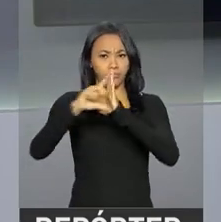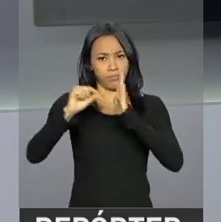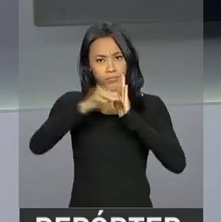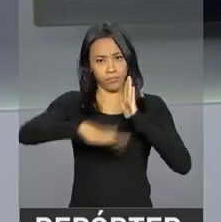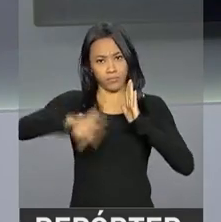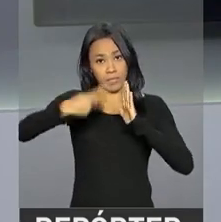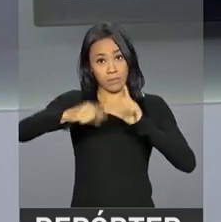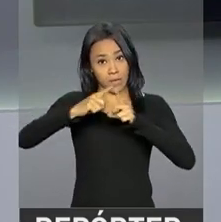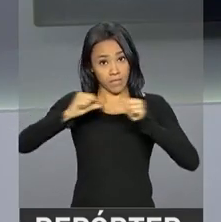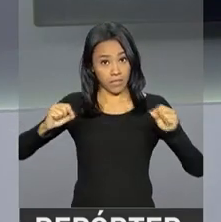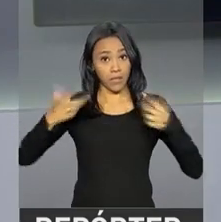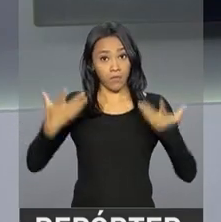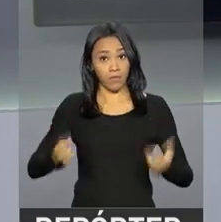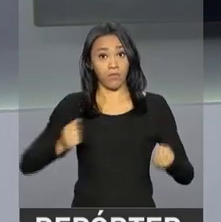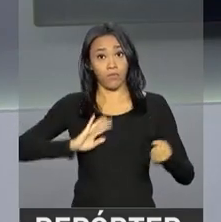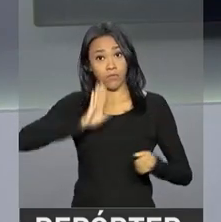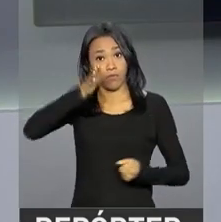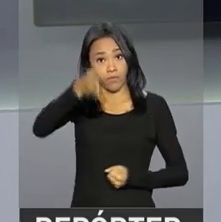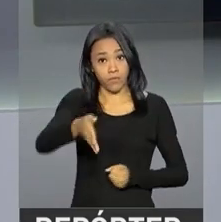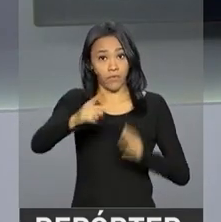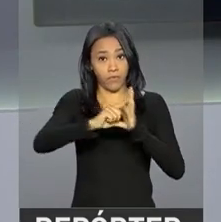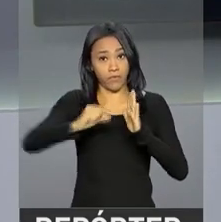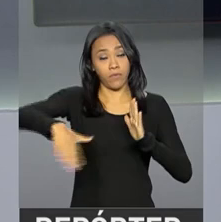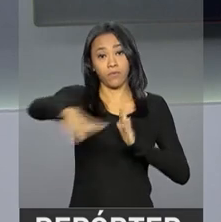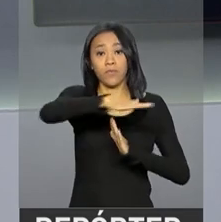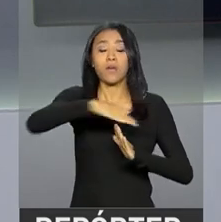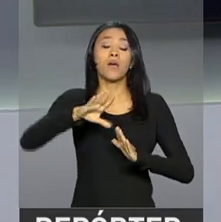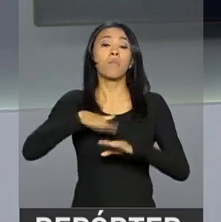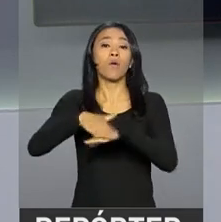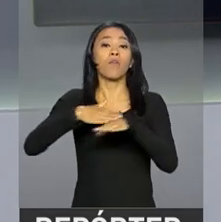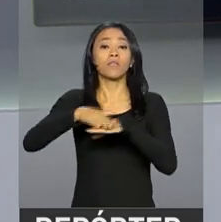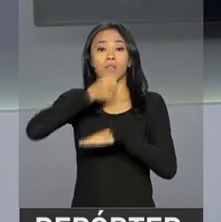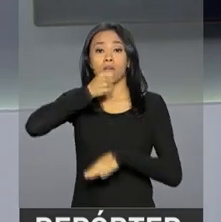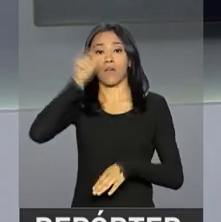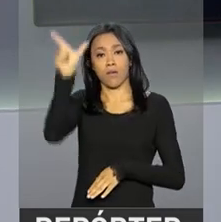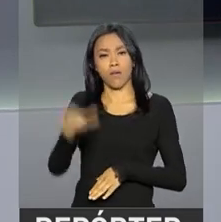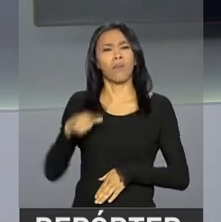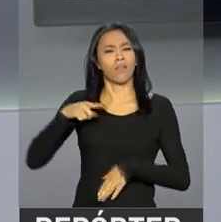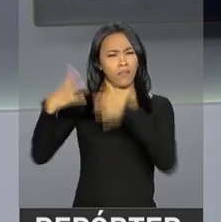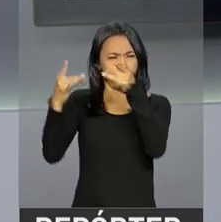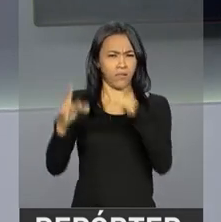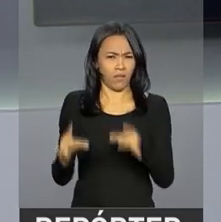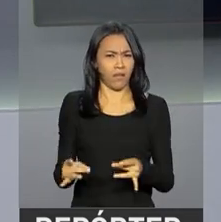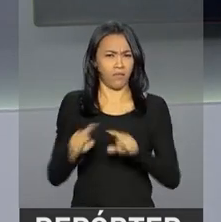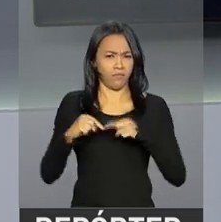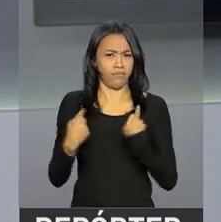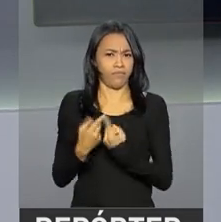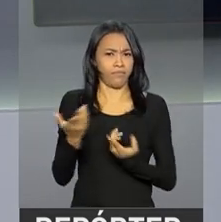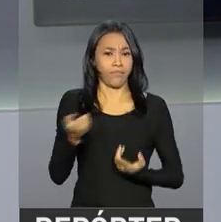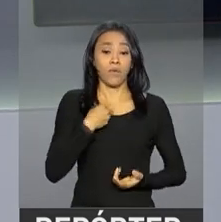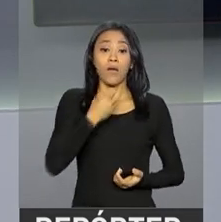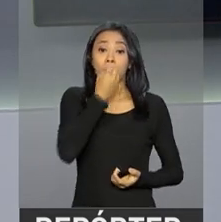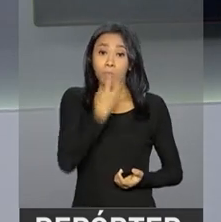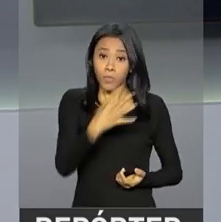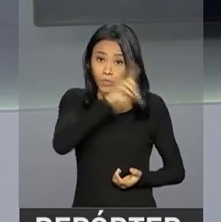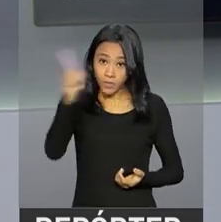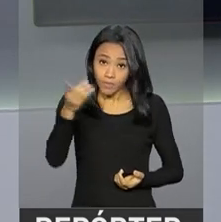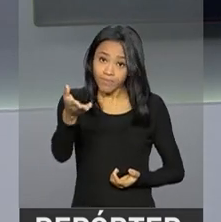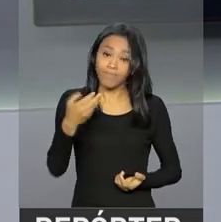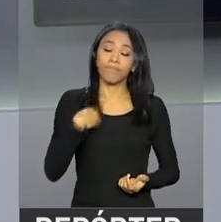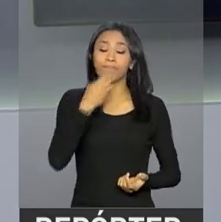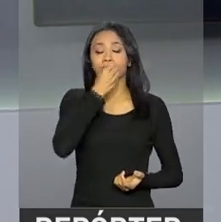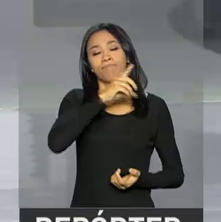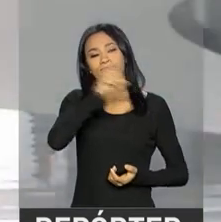vamos até o Palácio do Planalto falar ao vivo com o repórter Ney Pereira, que tem os detalhes. Bom dia, Ney. Bom dia, Carol. Bom